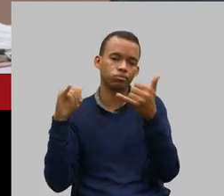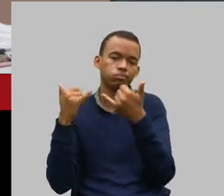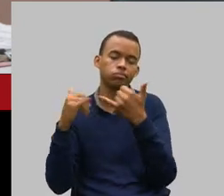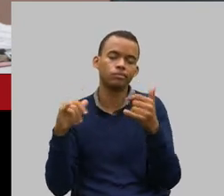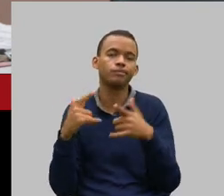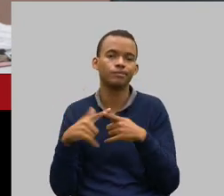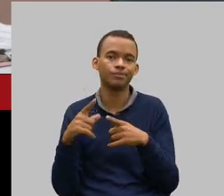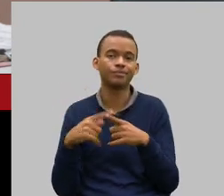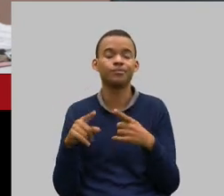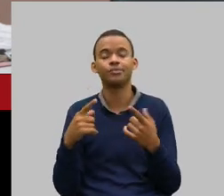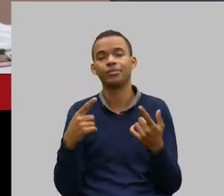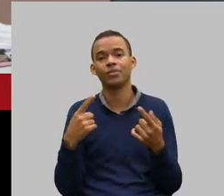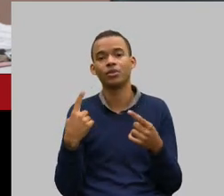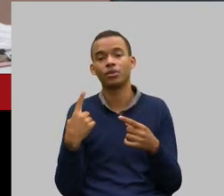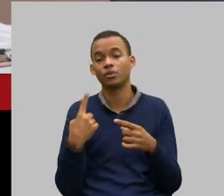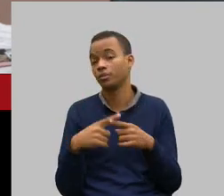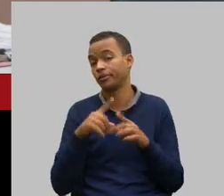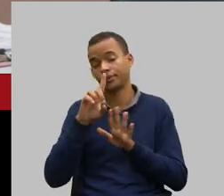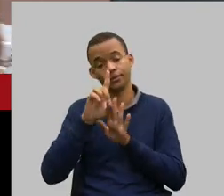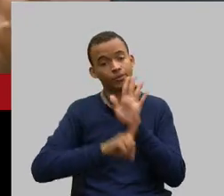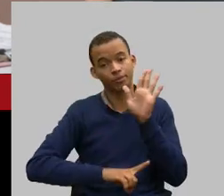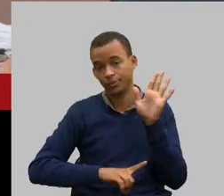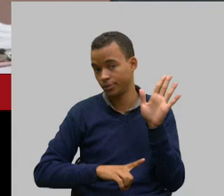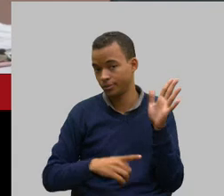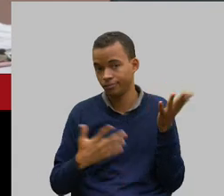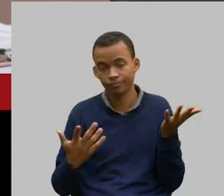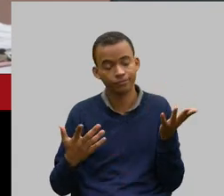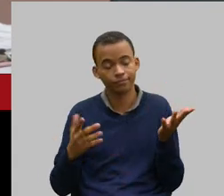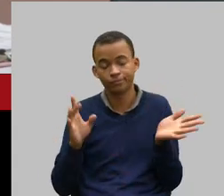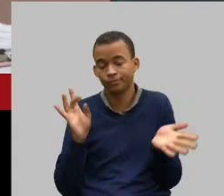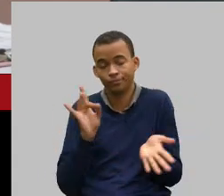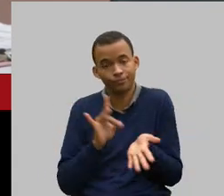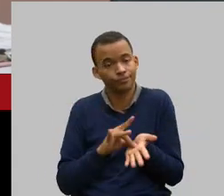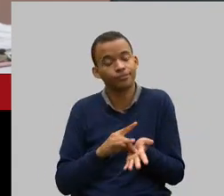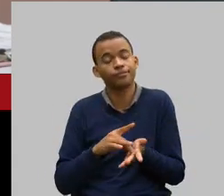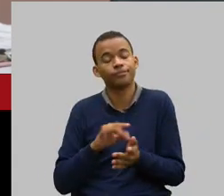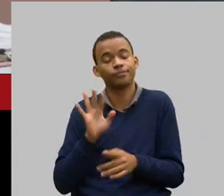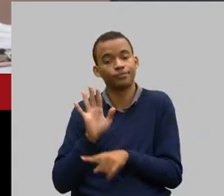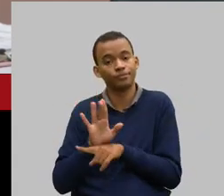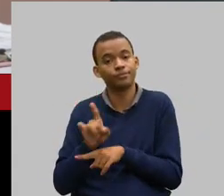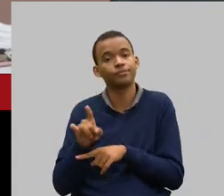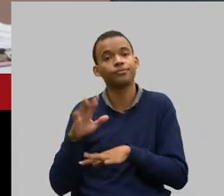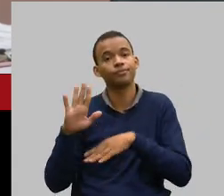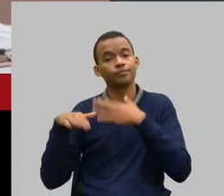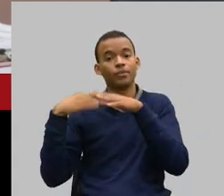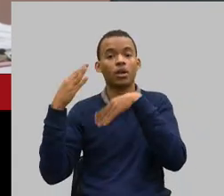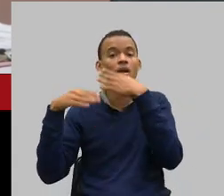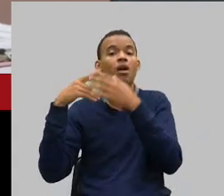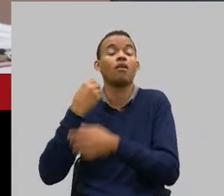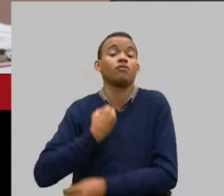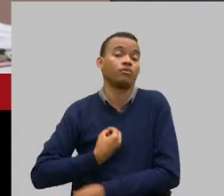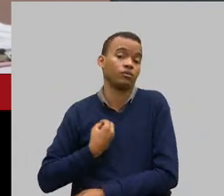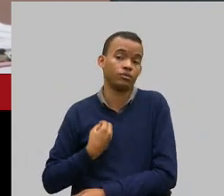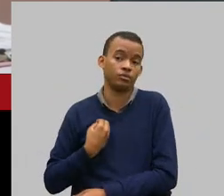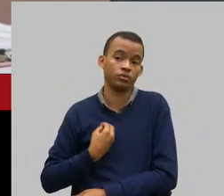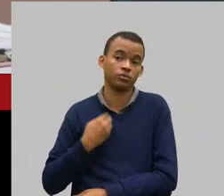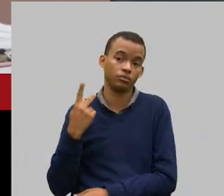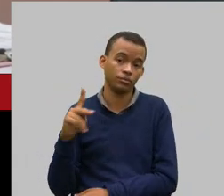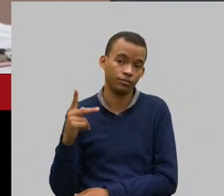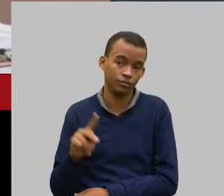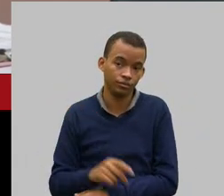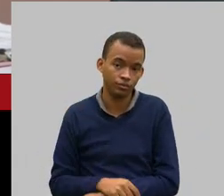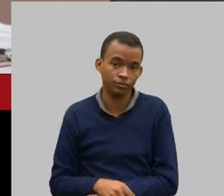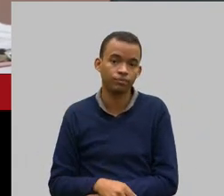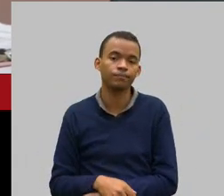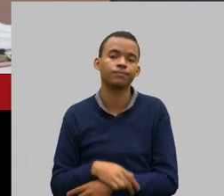e energia gente ele é um direito líquido certo que é necessário pro desenvolvimento e até pra vida das pessoas então eu gostaria